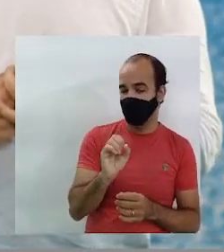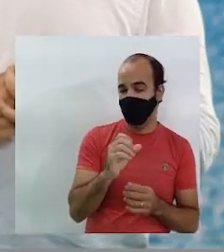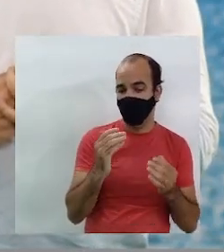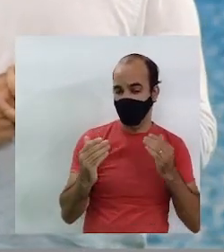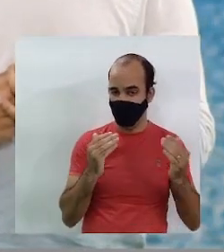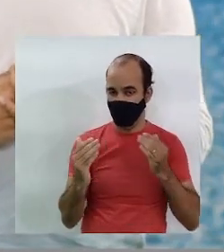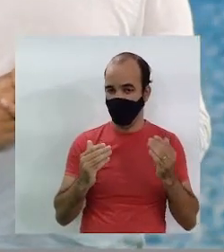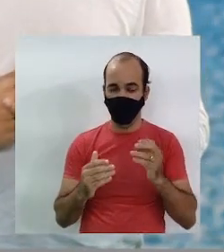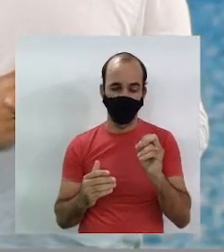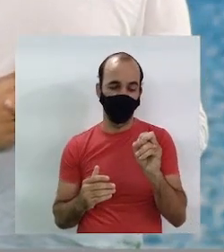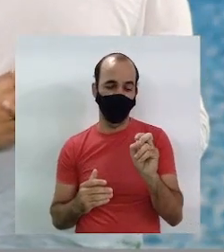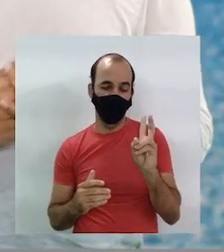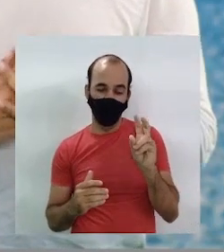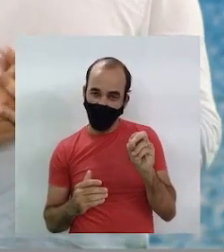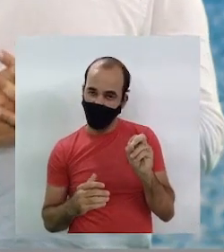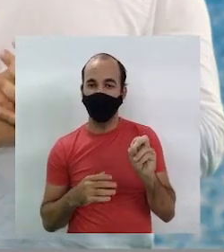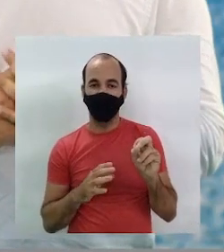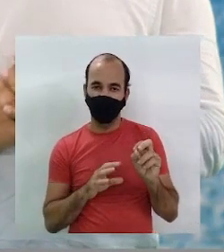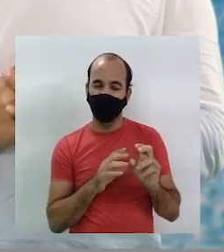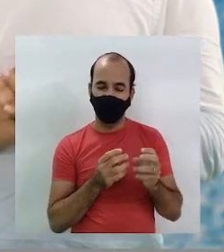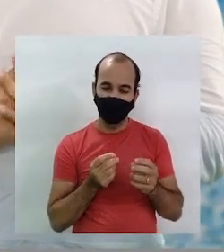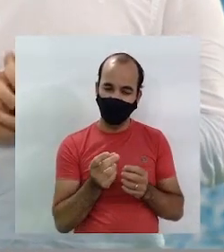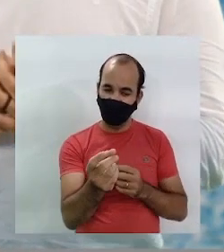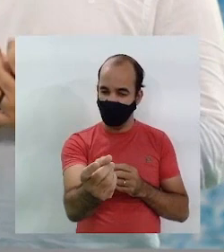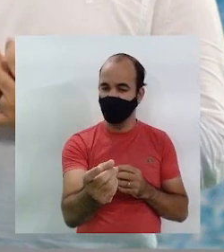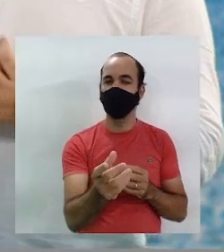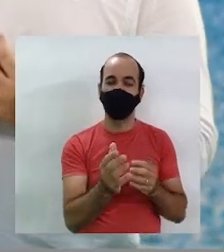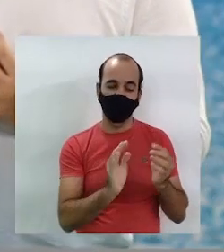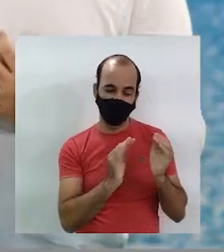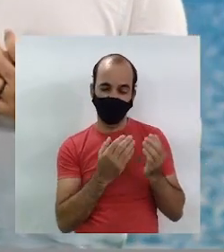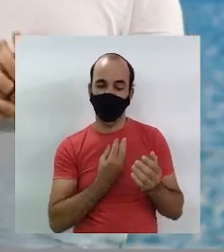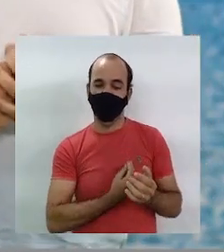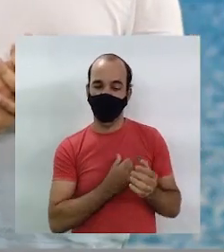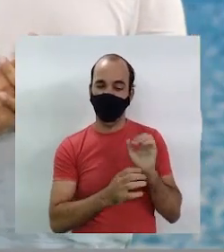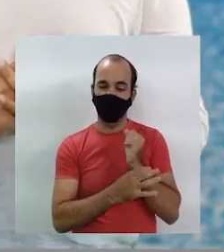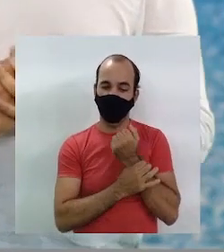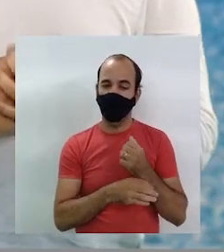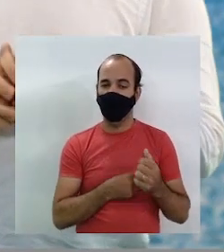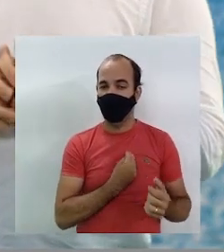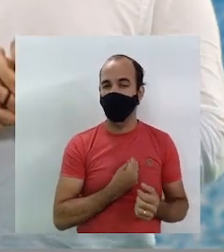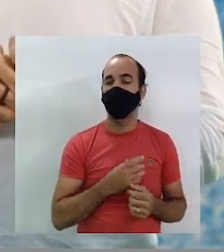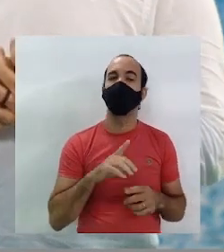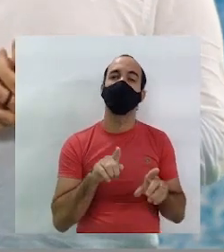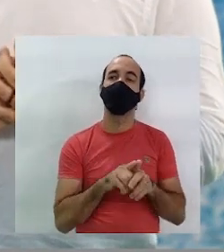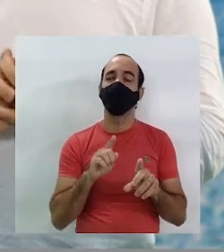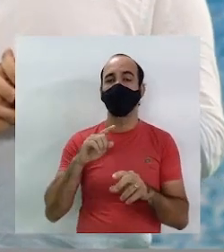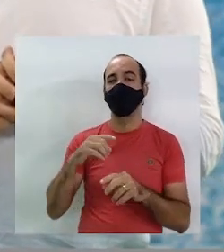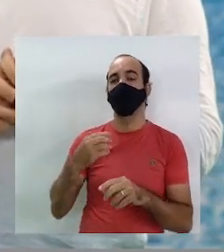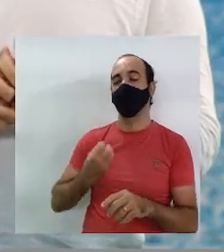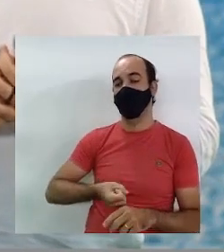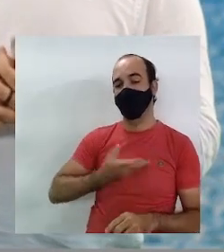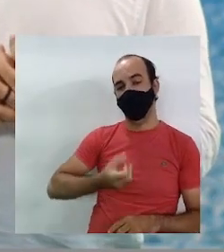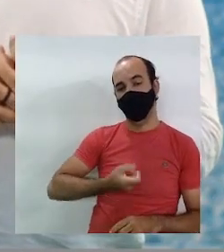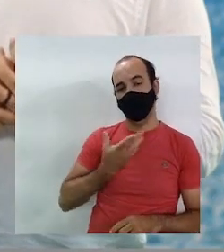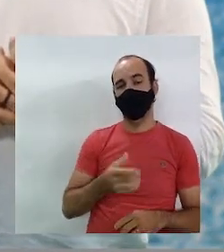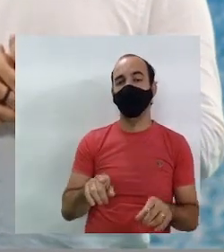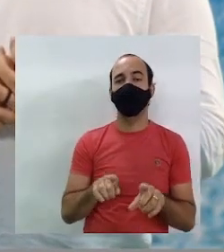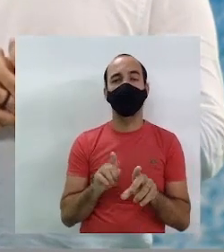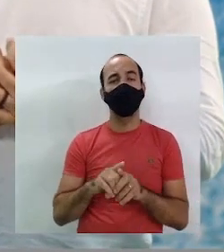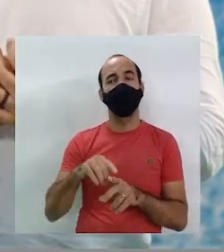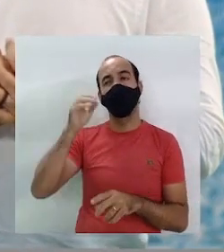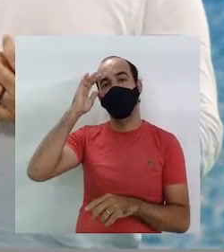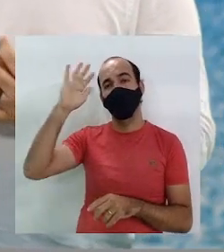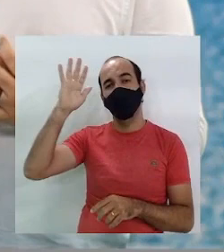eternidade. Muito Exatamente. bom. É justamente ele conseguiu fazer poesia, reflexão, até de modo, Sim. que eu posso dizer, uma filosofia